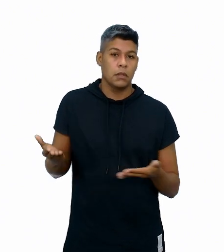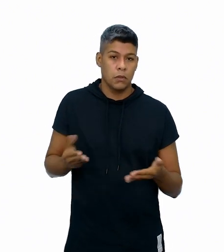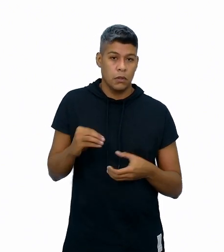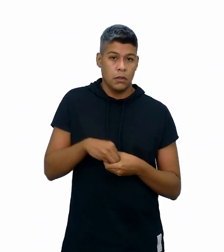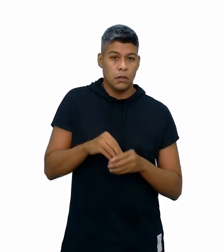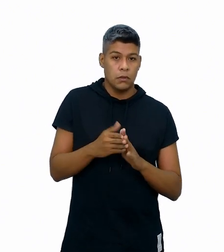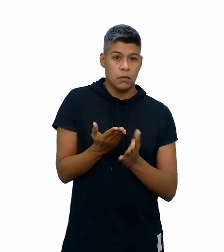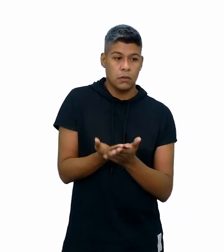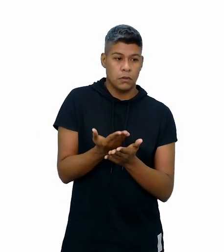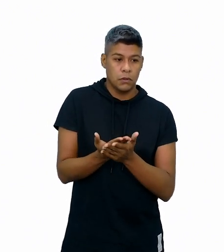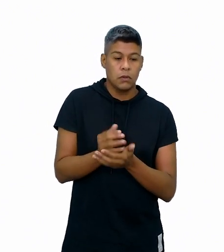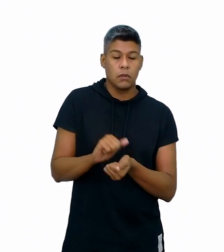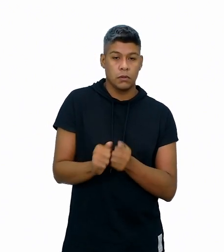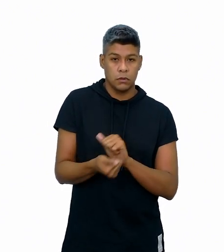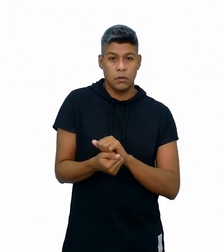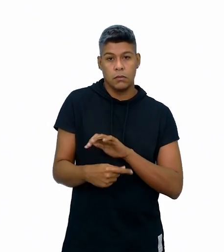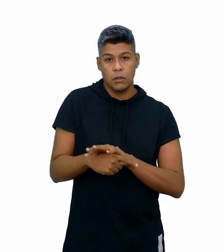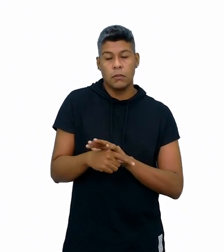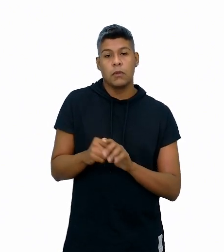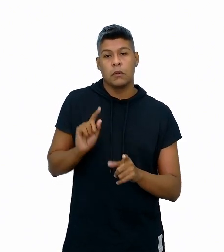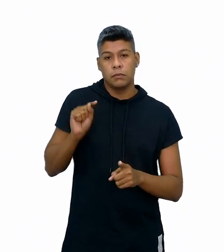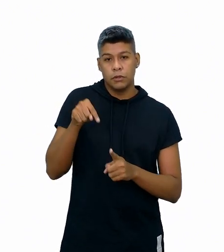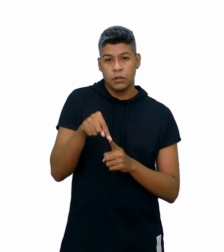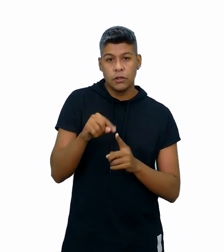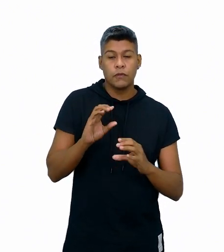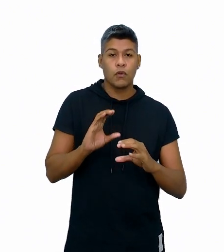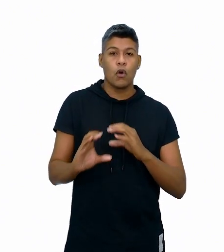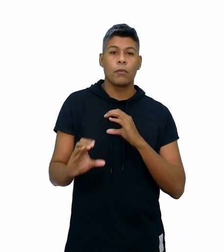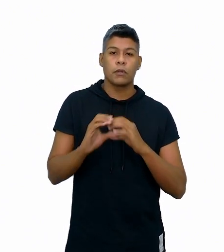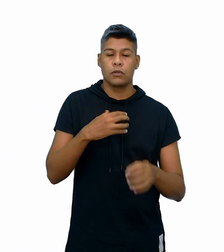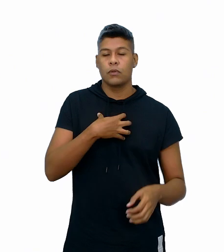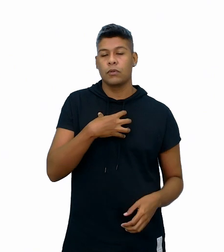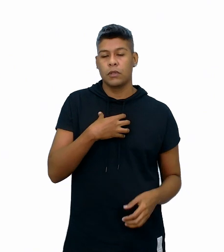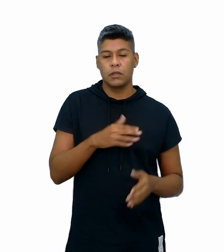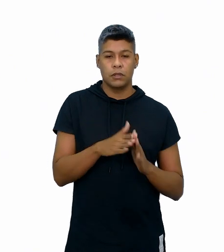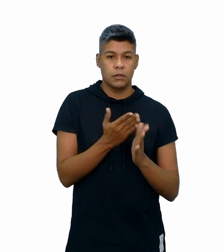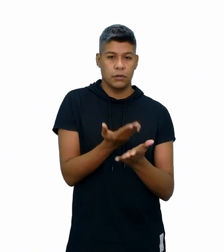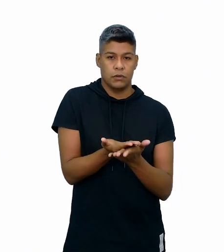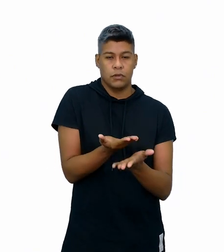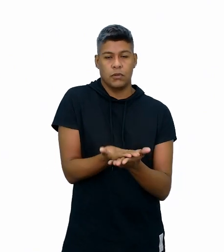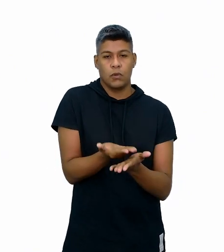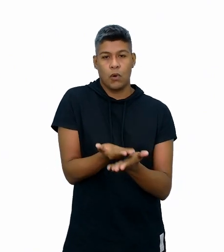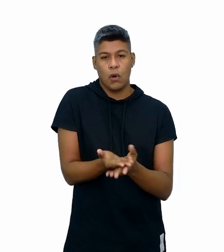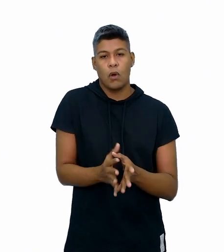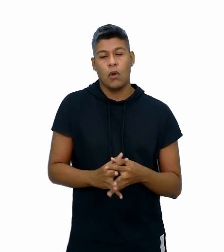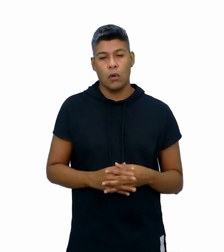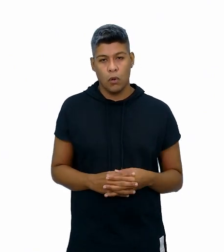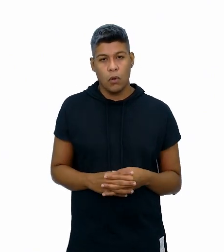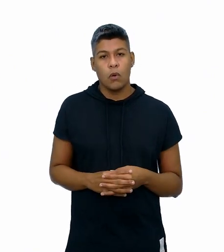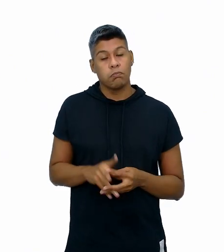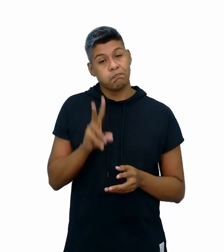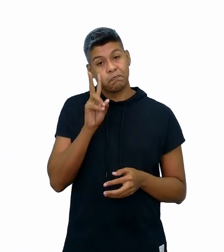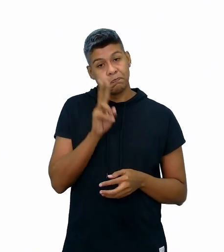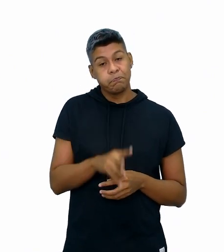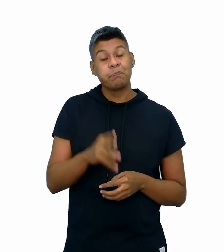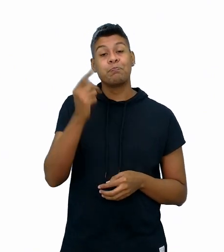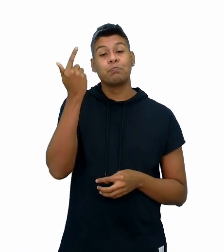escola, o ajuste do propósito comunicativo ao contexto da escola, revisitar